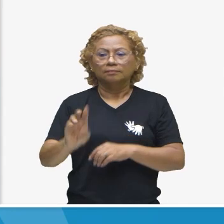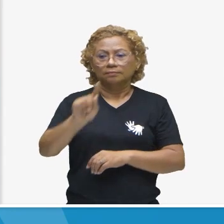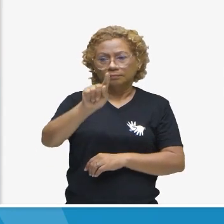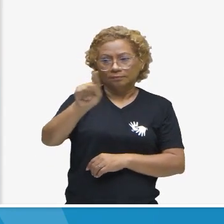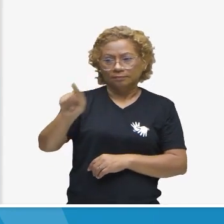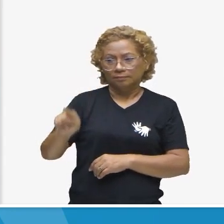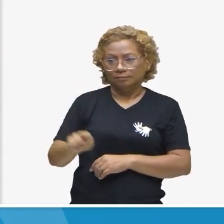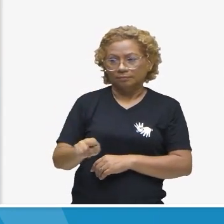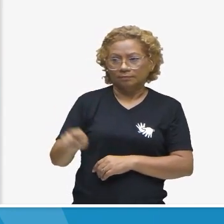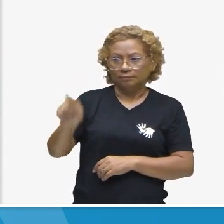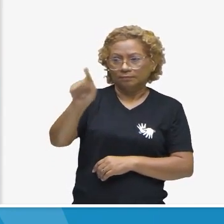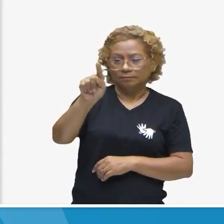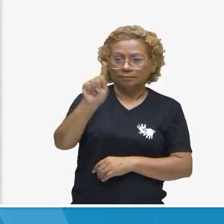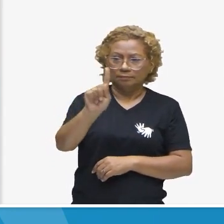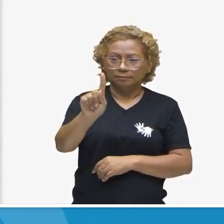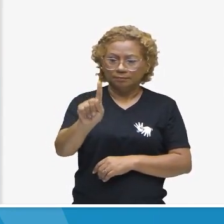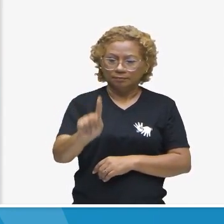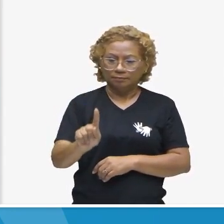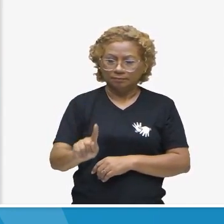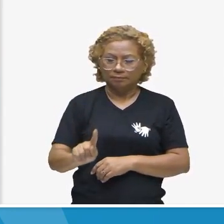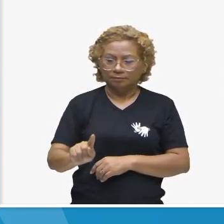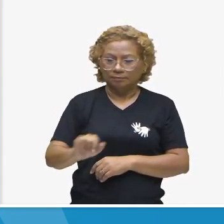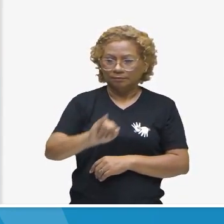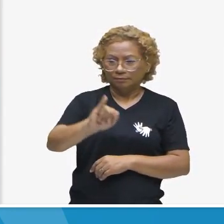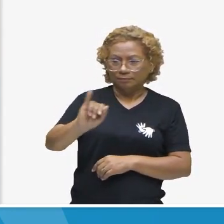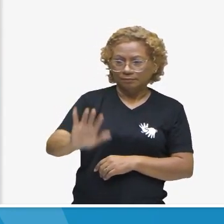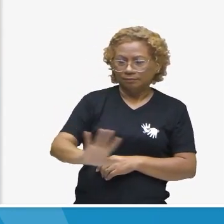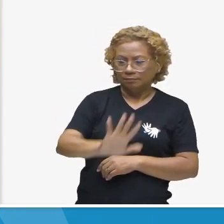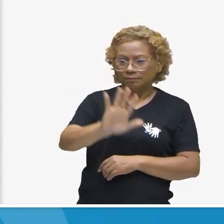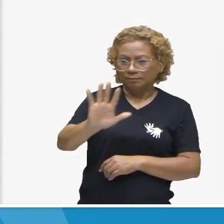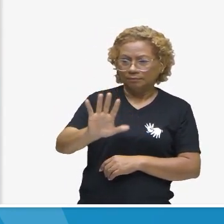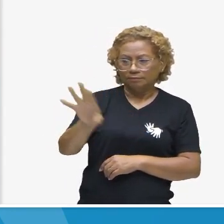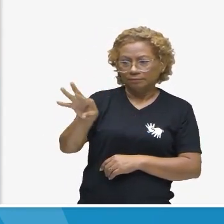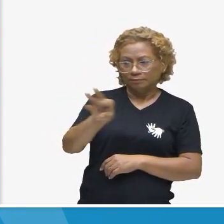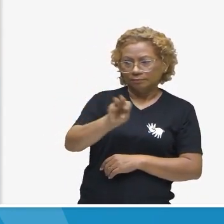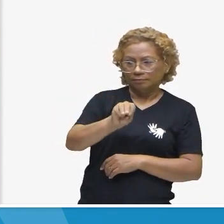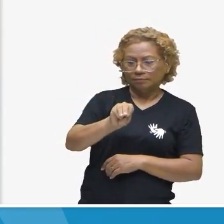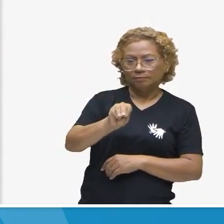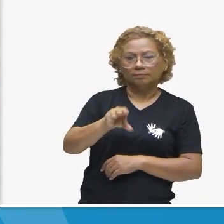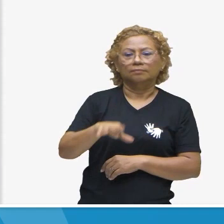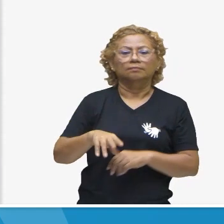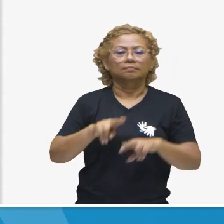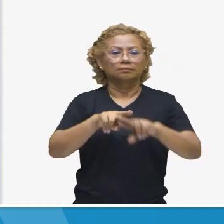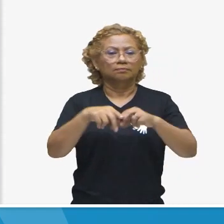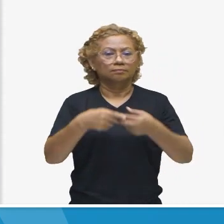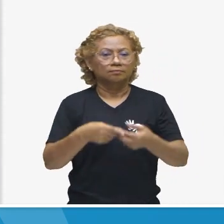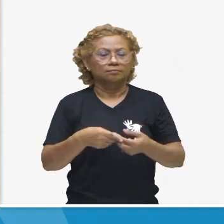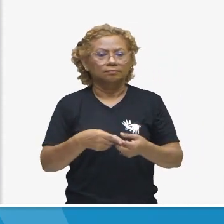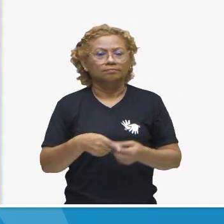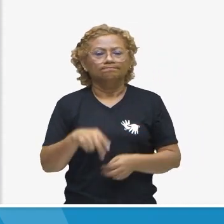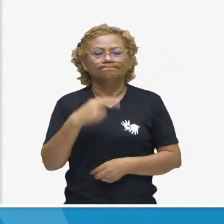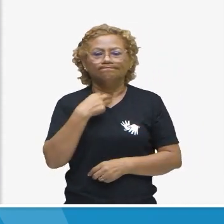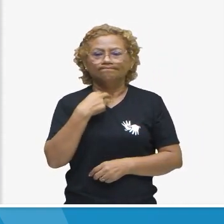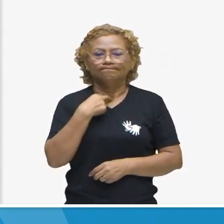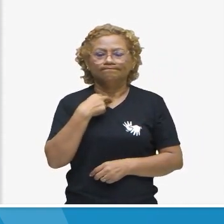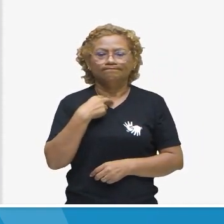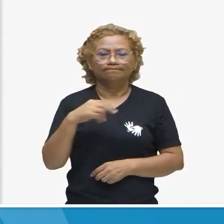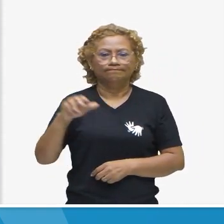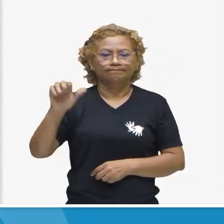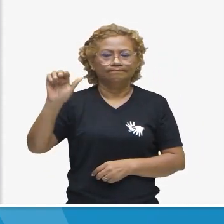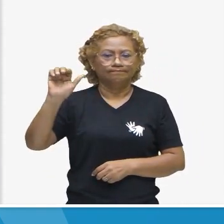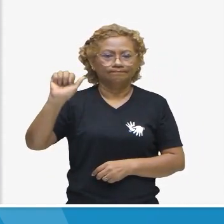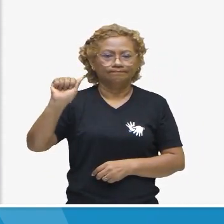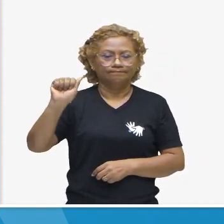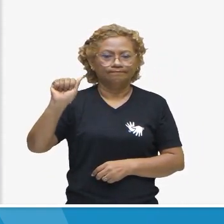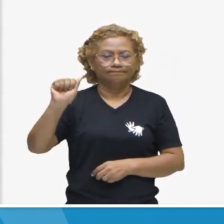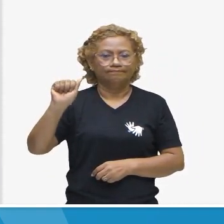que é feito, nós já temos aqui uma sombra que foi projetada no chão. Por isso que não pode ser a letra A, porque a letra A nós